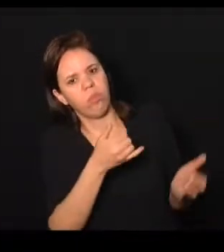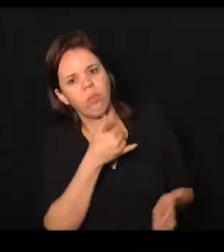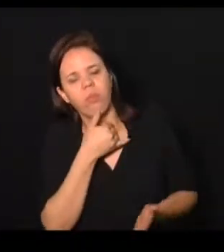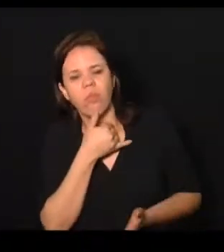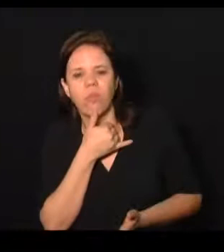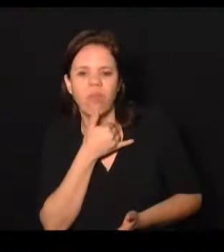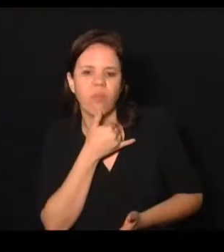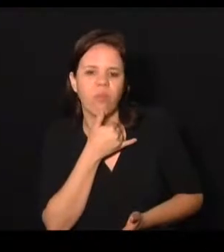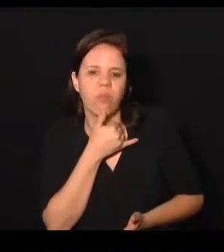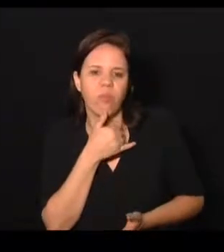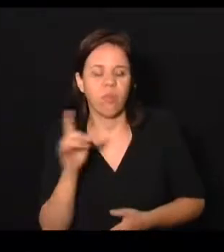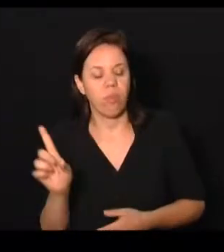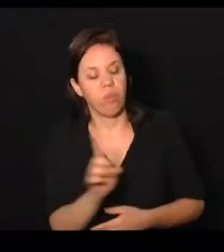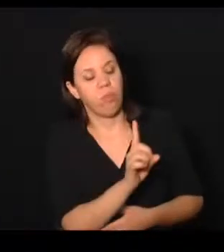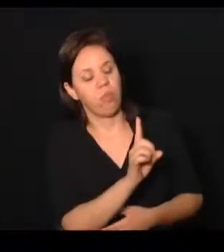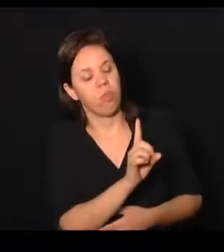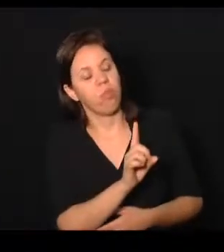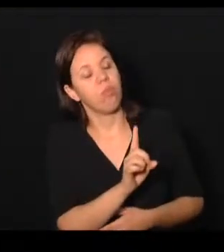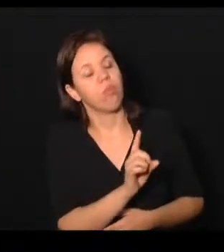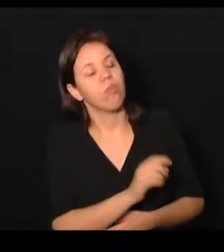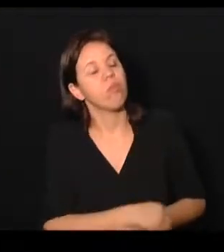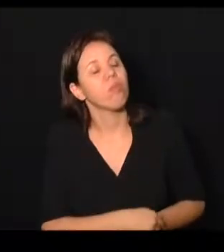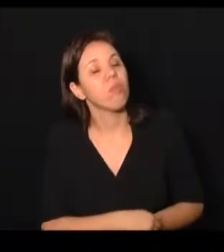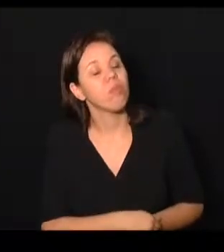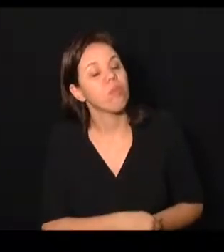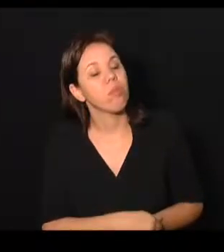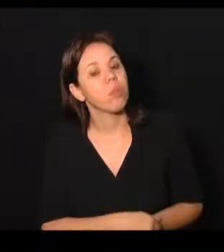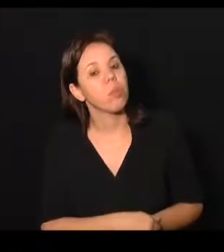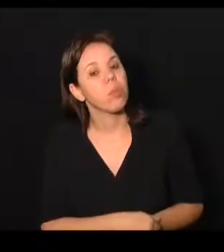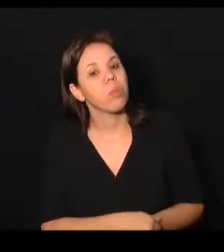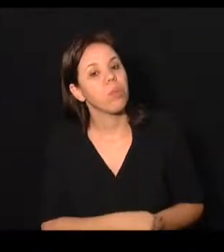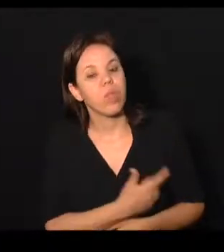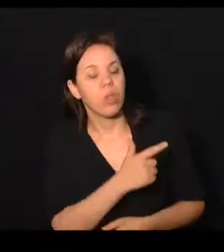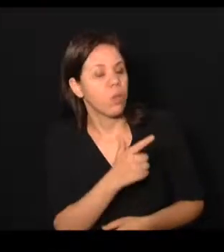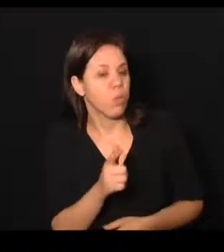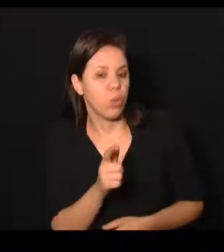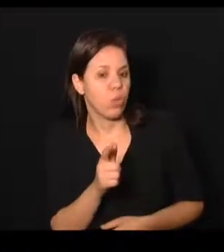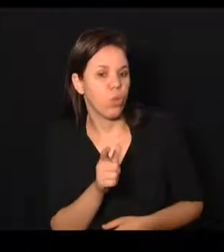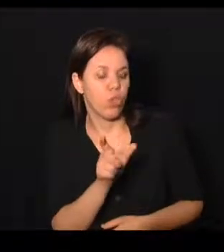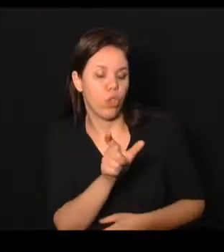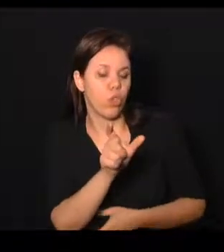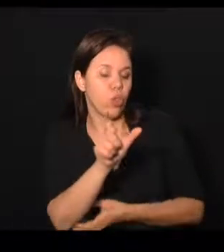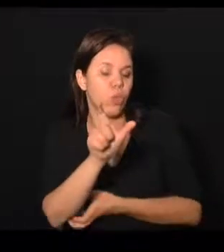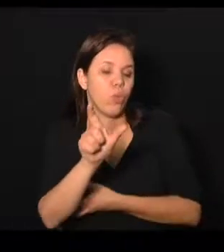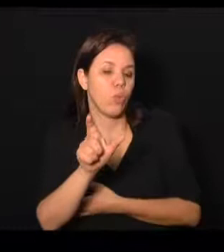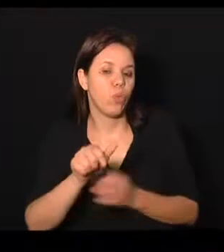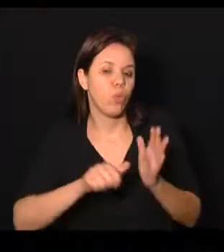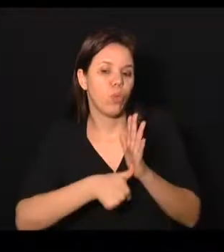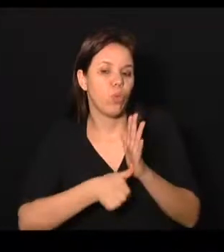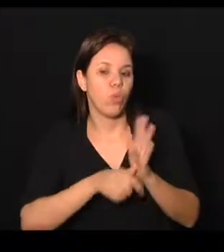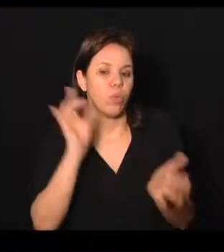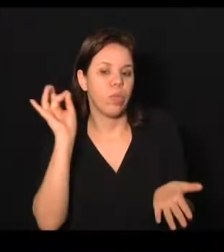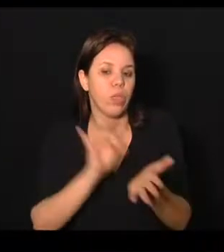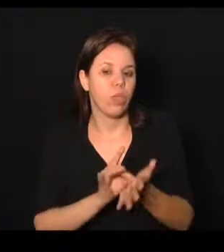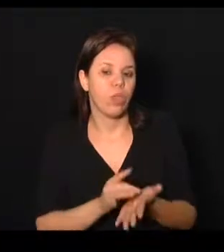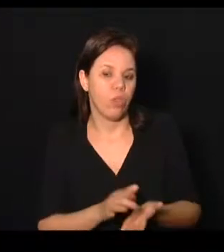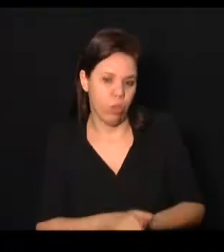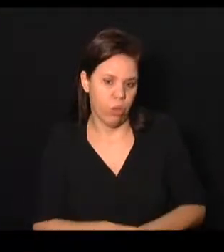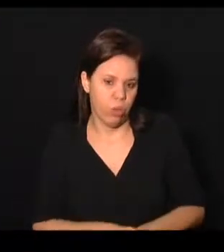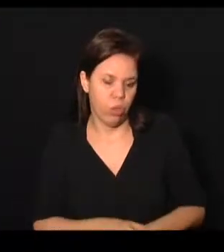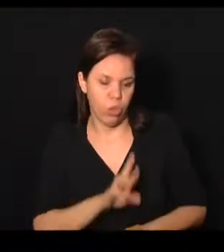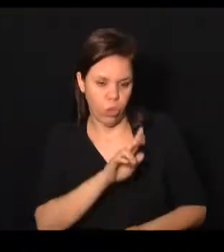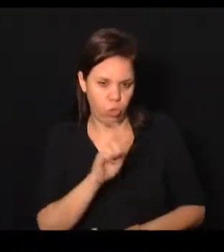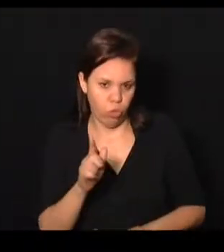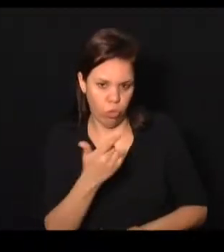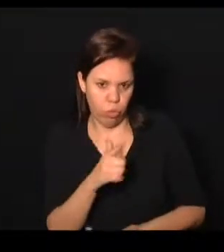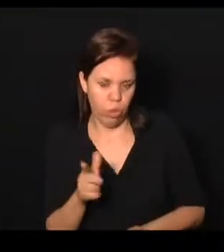pouco aborrecido. Bom, chegando lá, eu estava sem o documento original. Então, o RG original